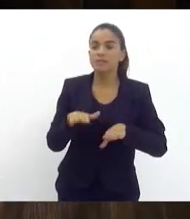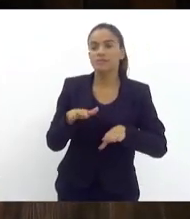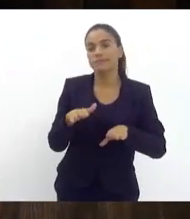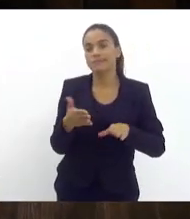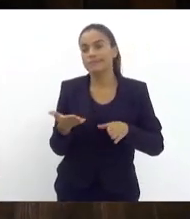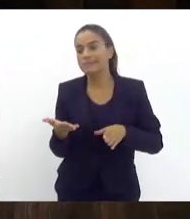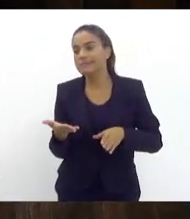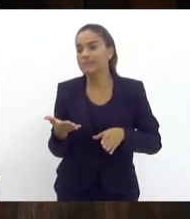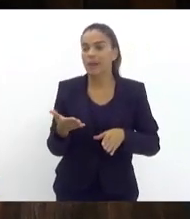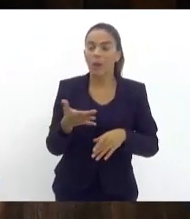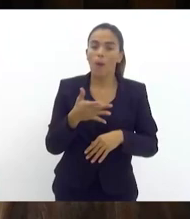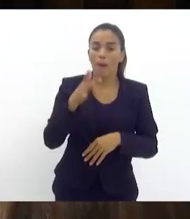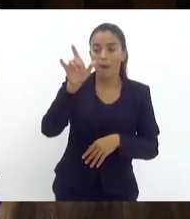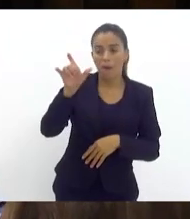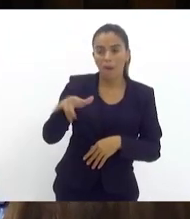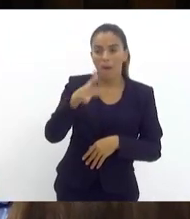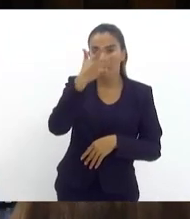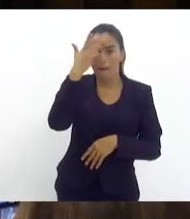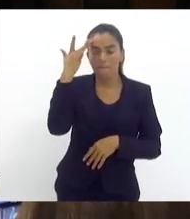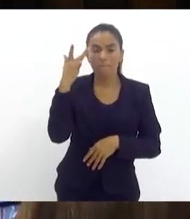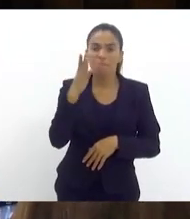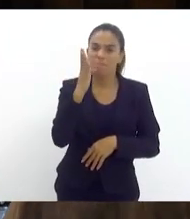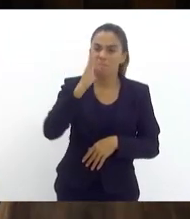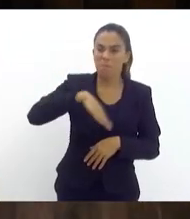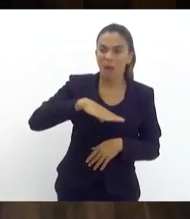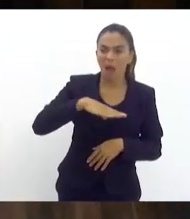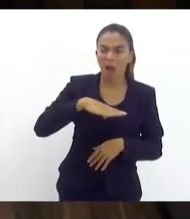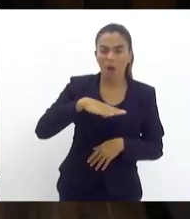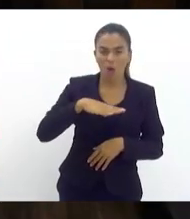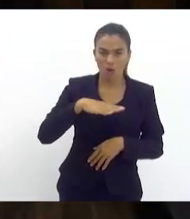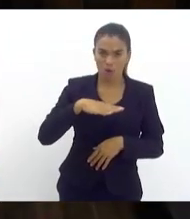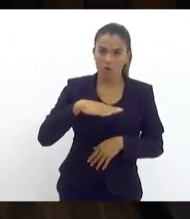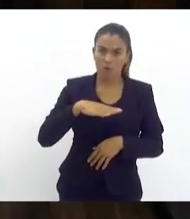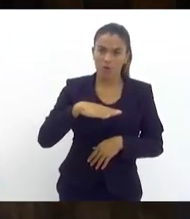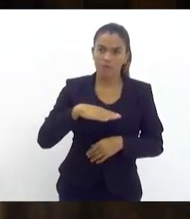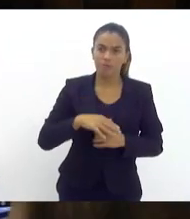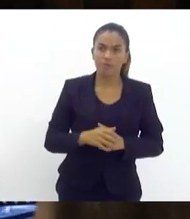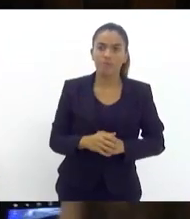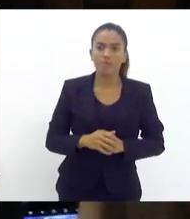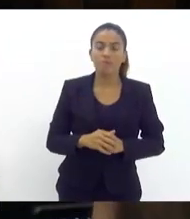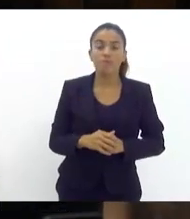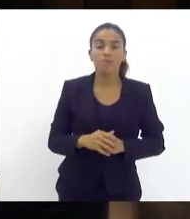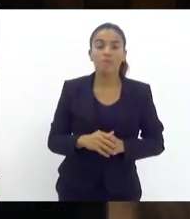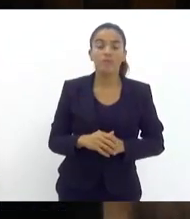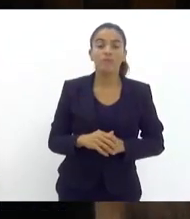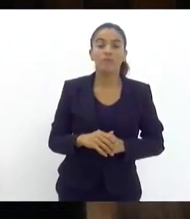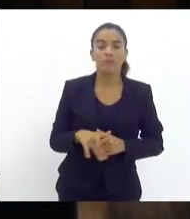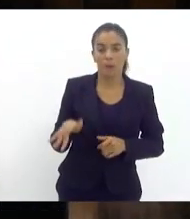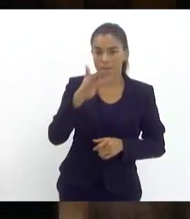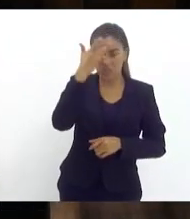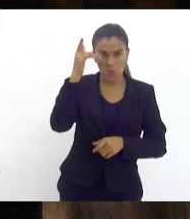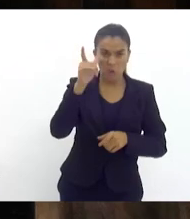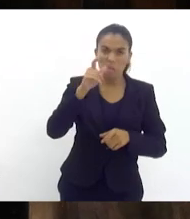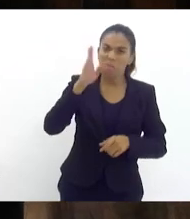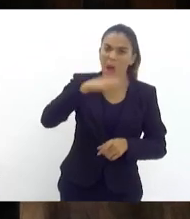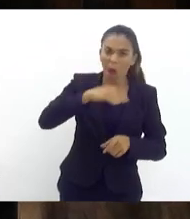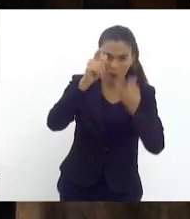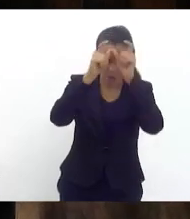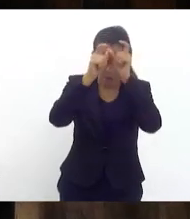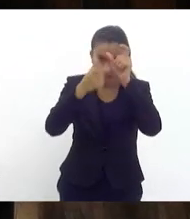um ardil de um maluco desses que prometem coisas maravilhosas